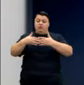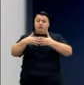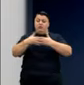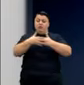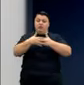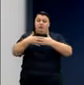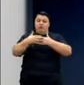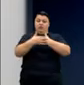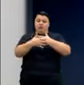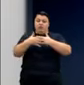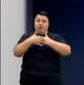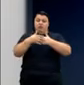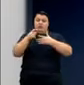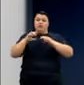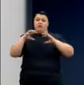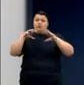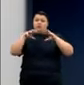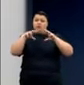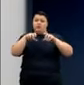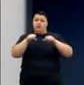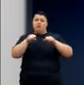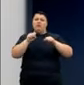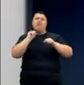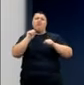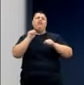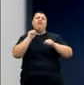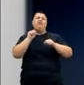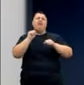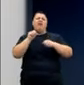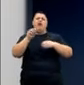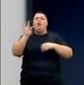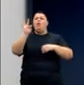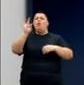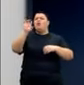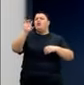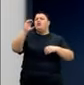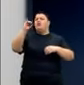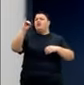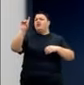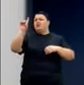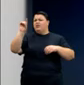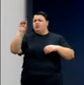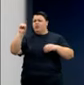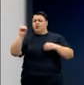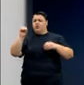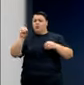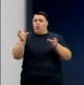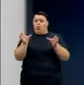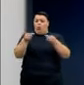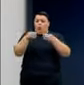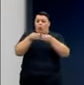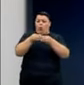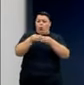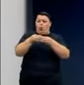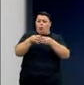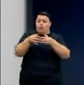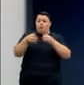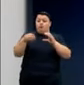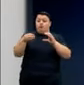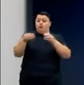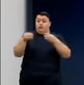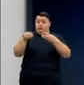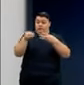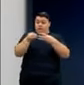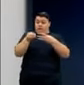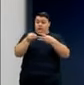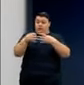dos animais, certo? O que é o tecido, então? O tecido é o conjunto de células semelhantes relacionadas com uma